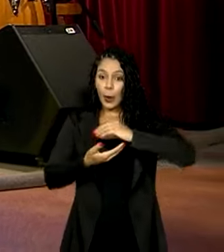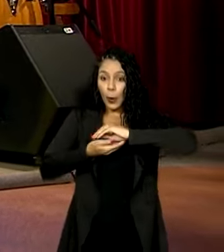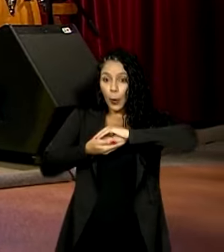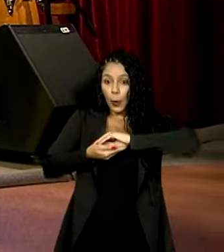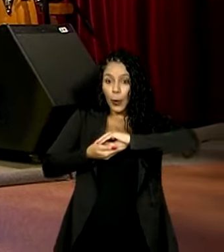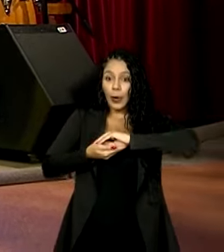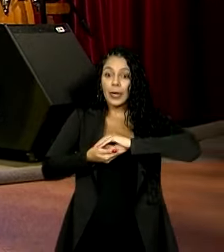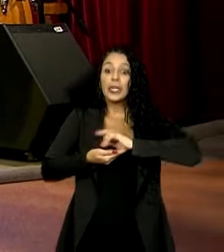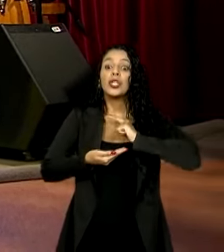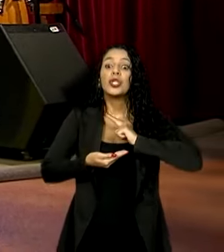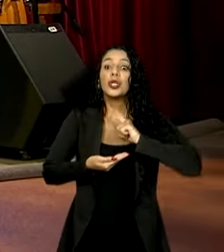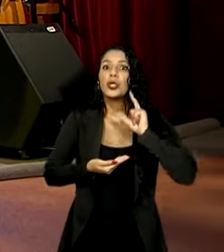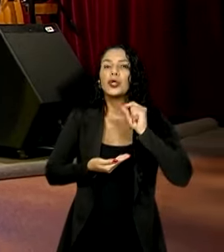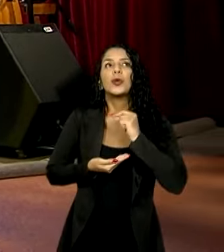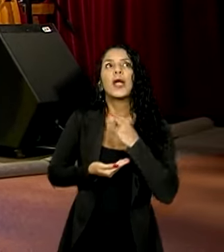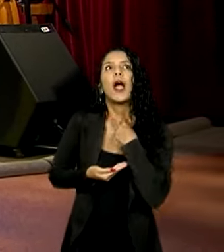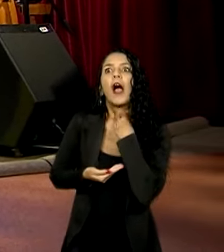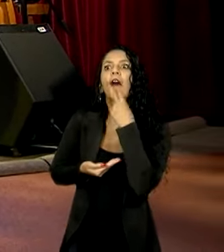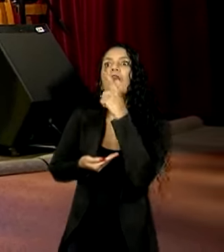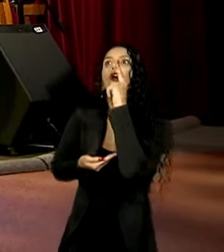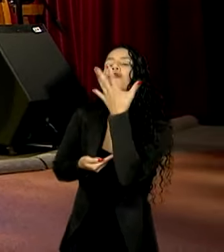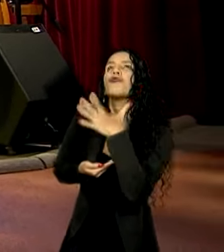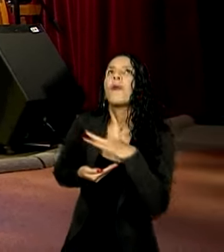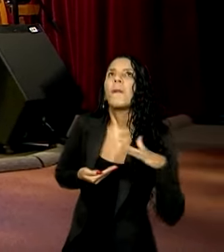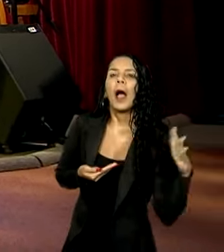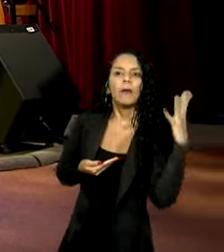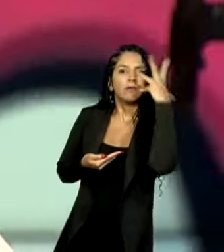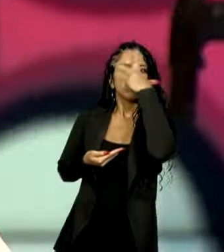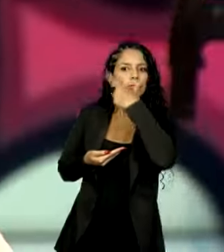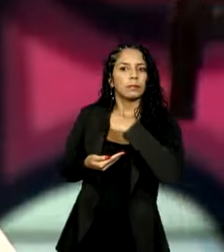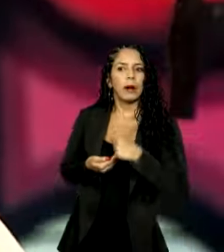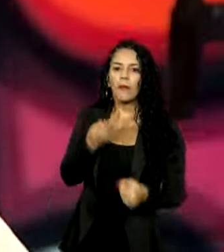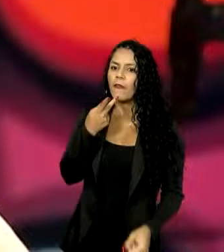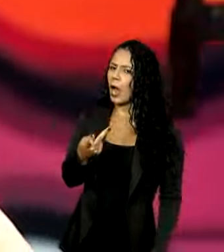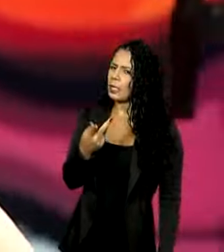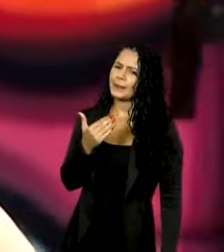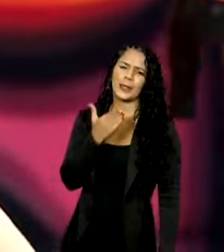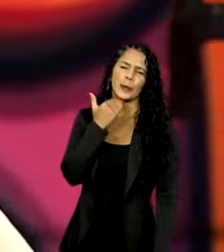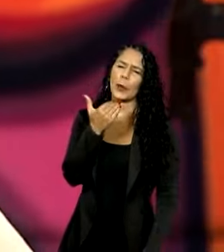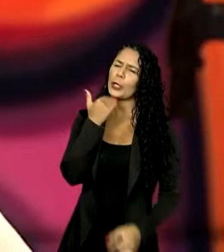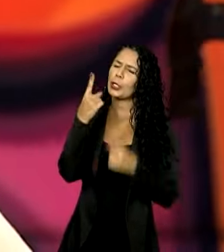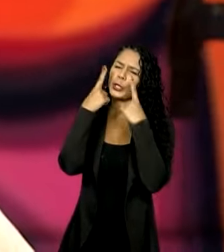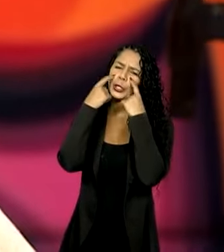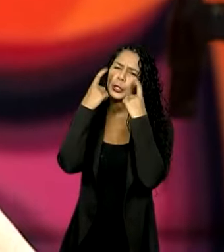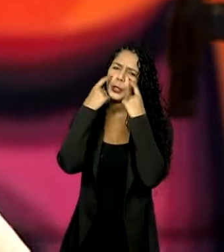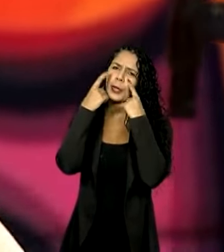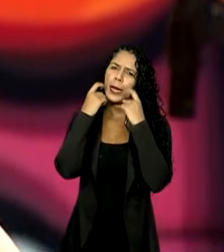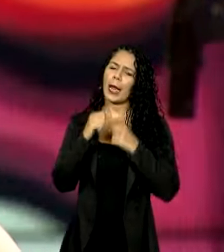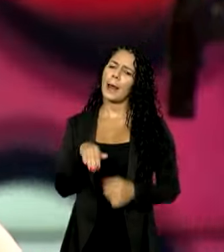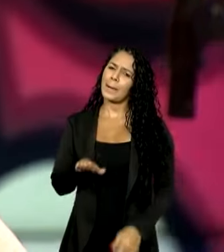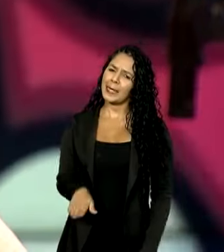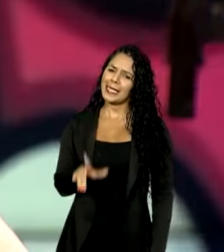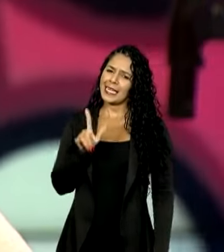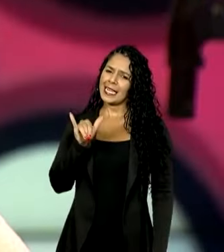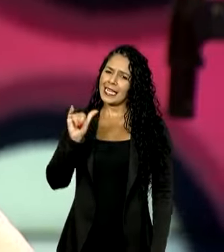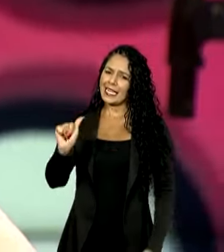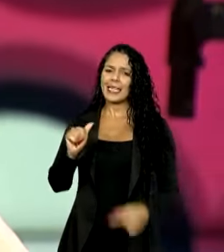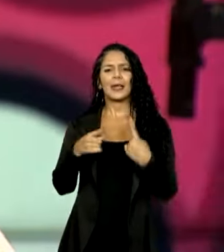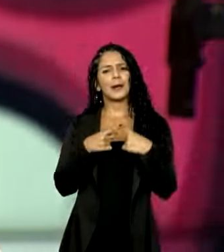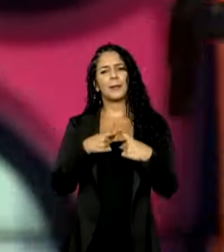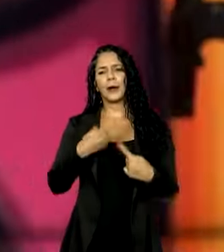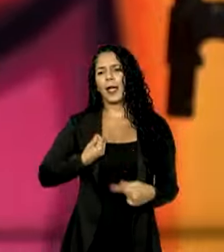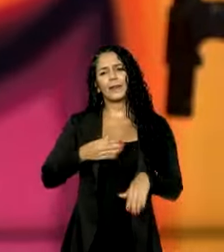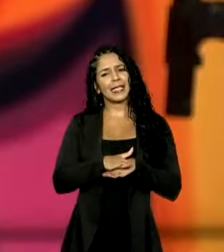tinha a voz do mar, poderosa e bela, que dizia: não adianta chorar, menina Bia, porque a vida assim